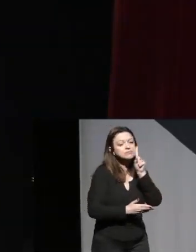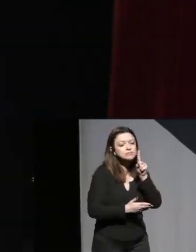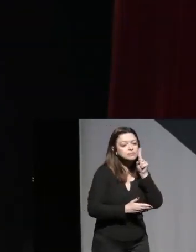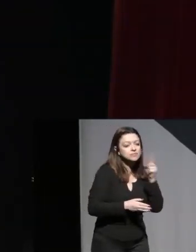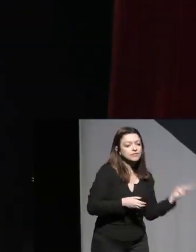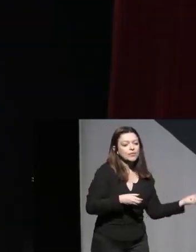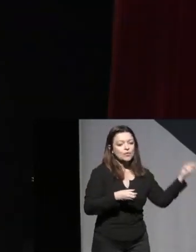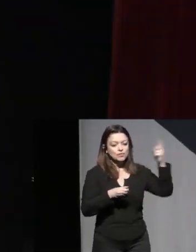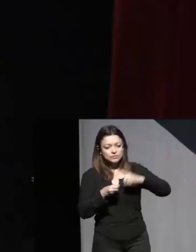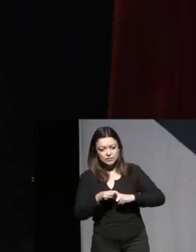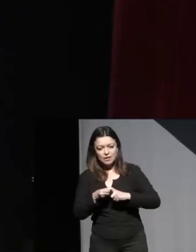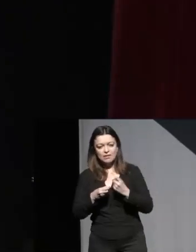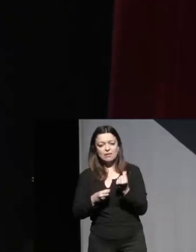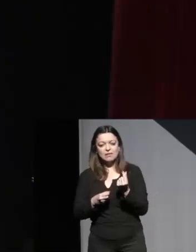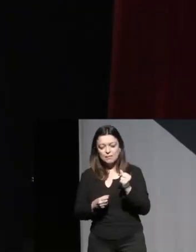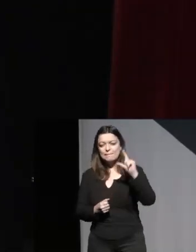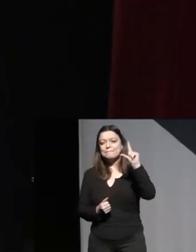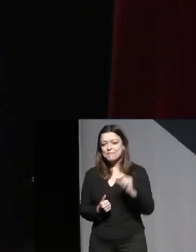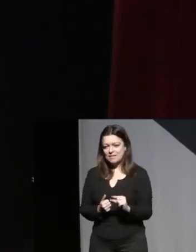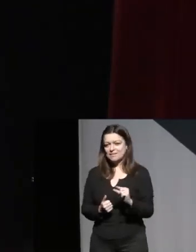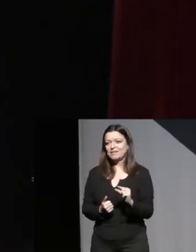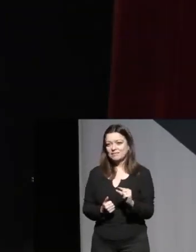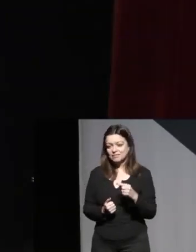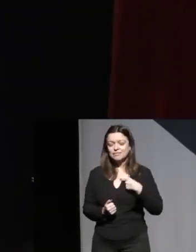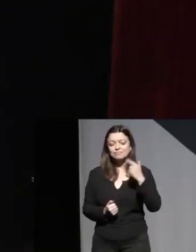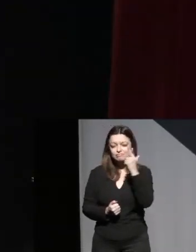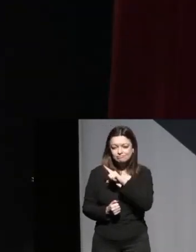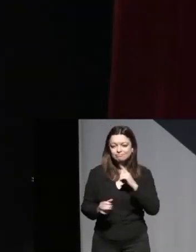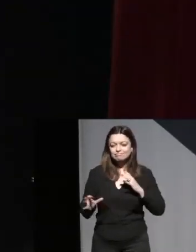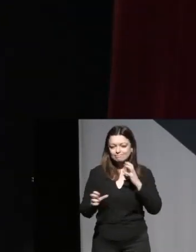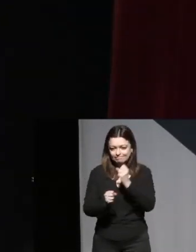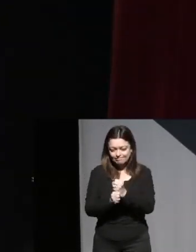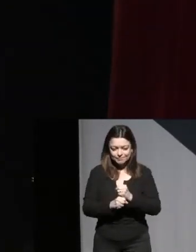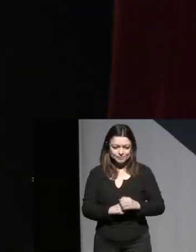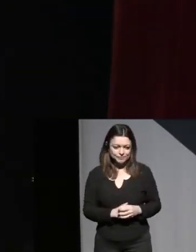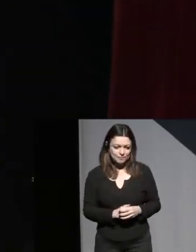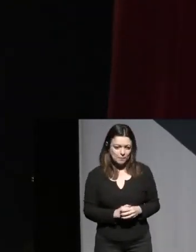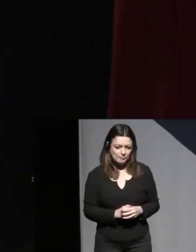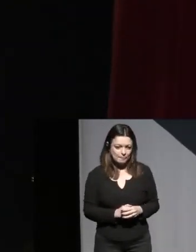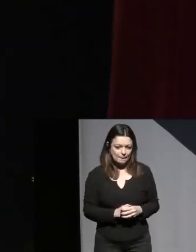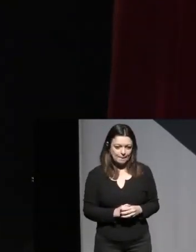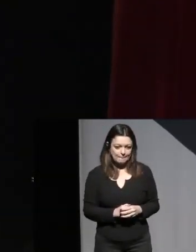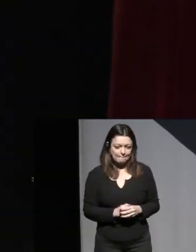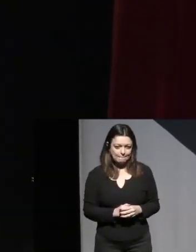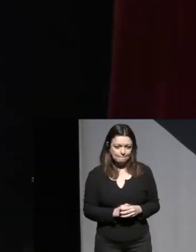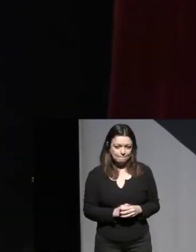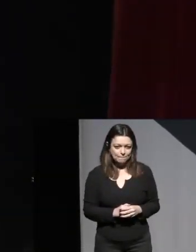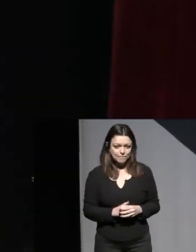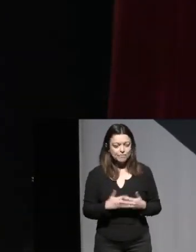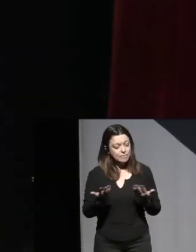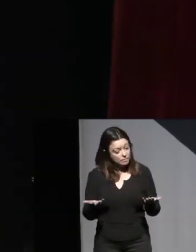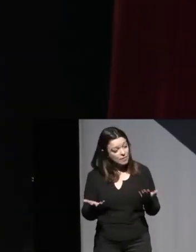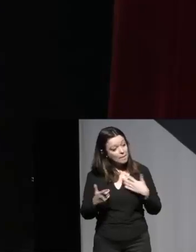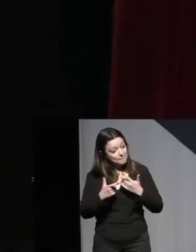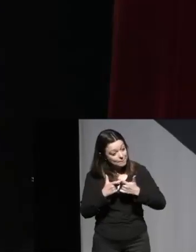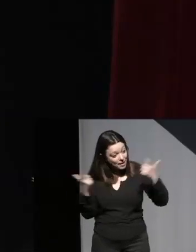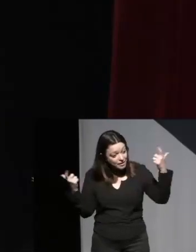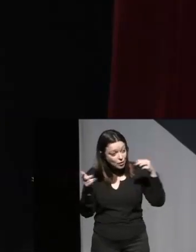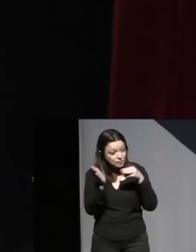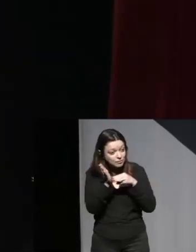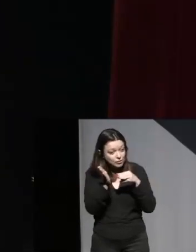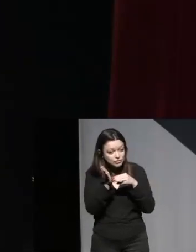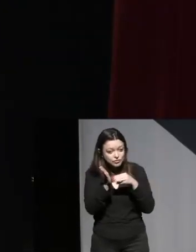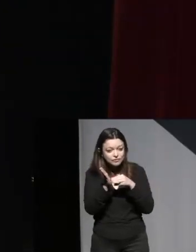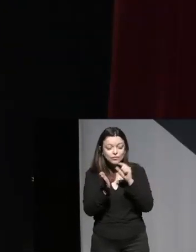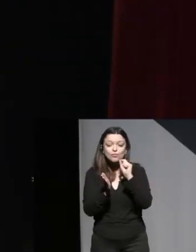do que você pagaria aqui. Grande parte disso se dá, não posso dizer tudo, mas grande parte disso se dá, e